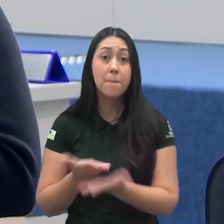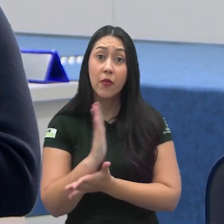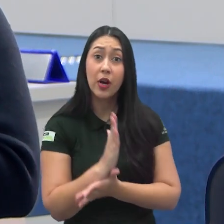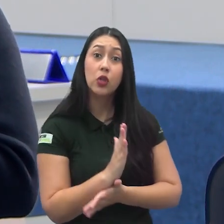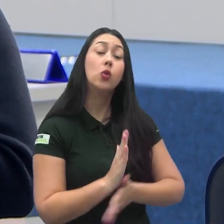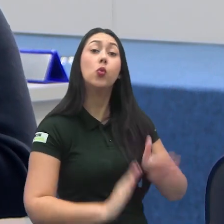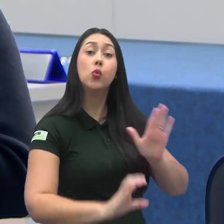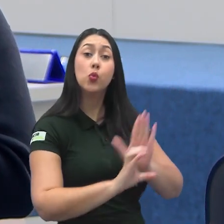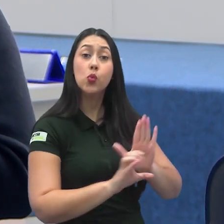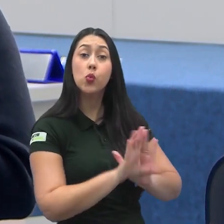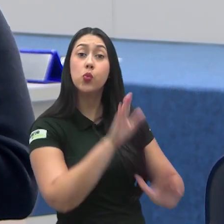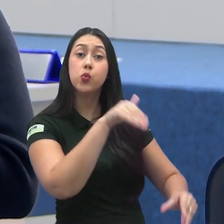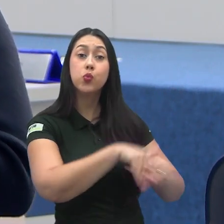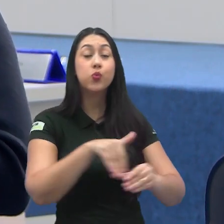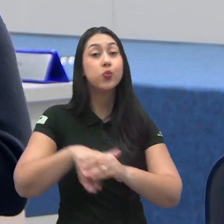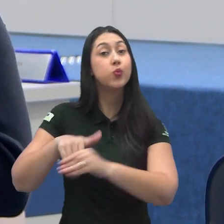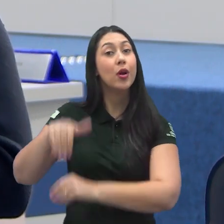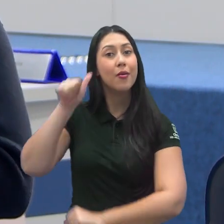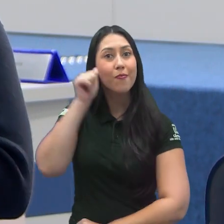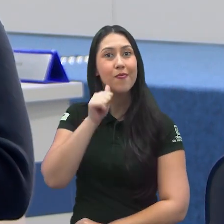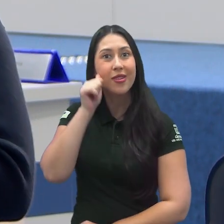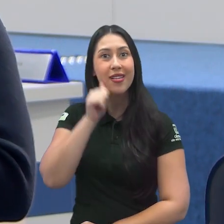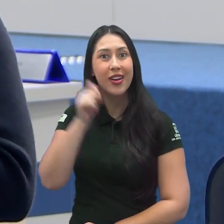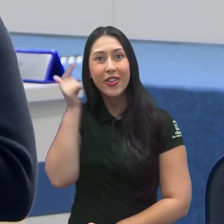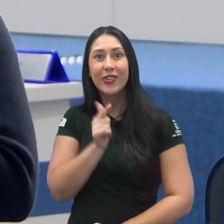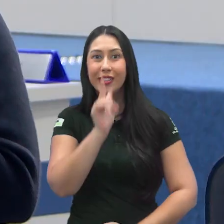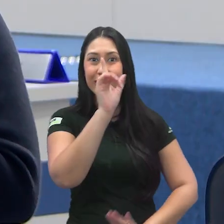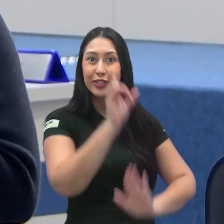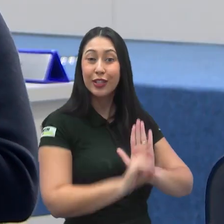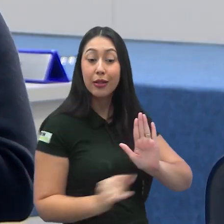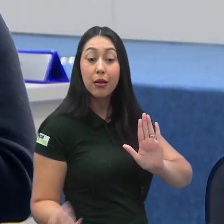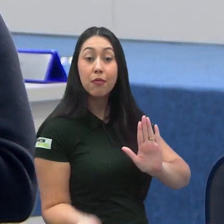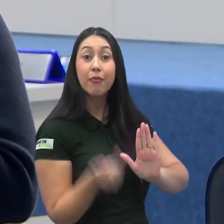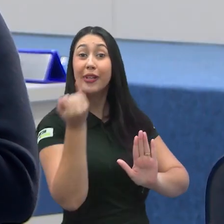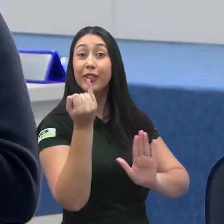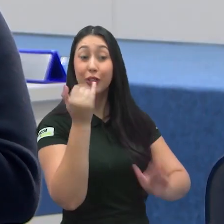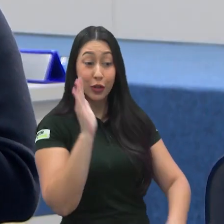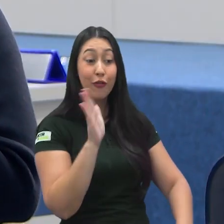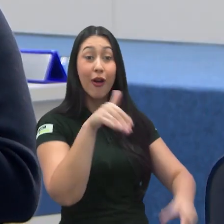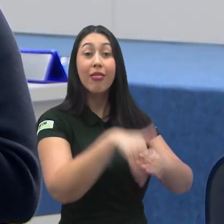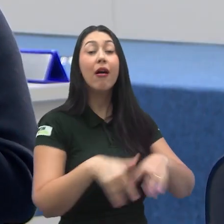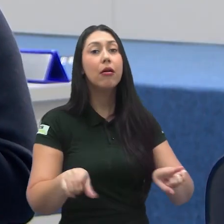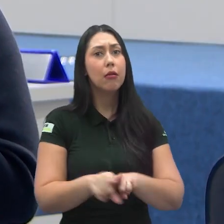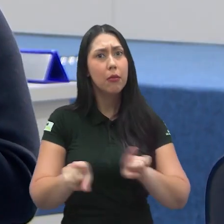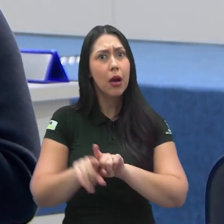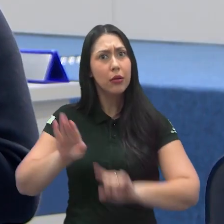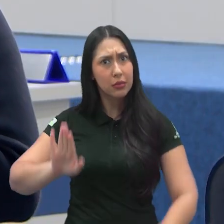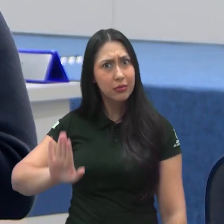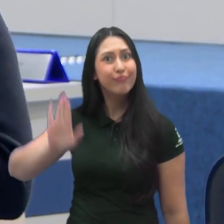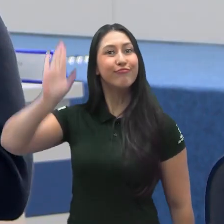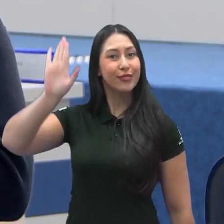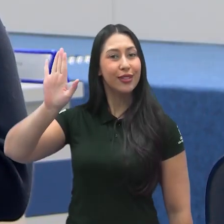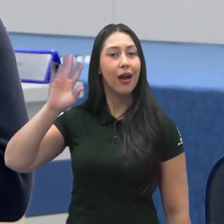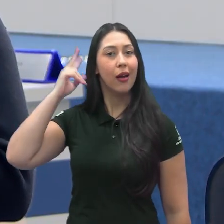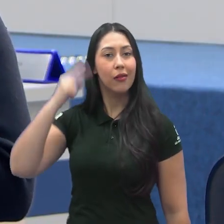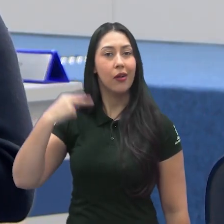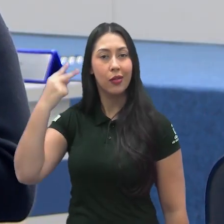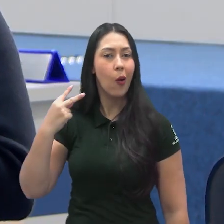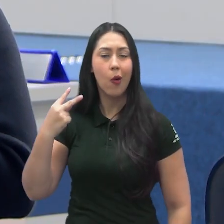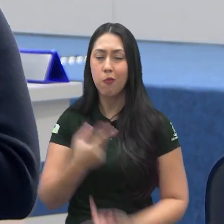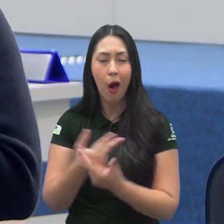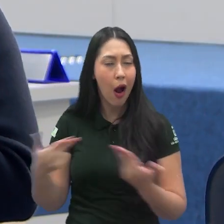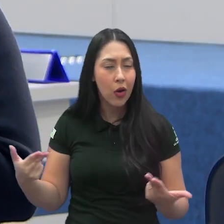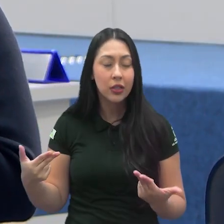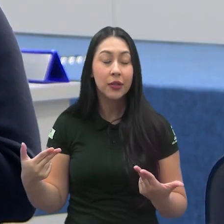Eleitoral, as mulheres conquistaram outros direitos importantes no país: o de votar e o de se candidatar para um cargo na